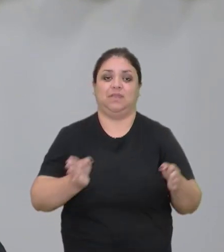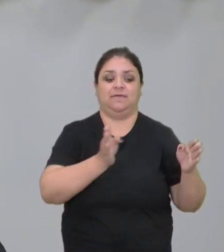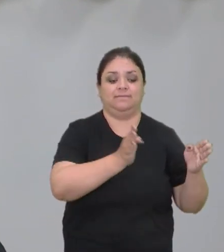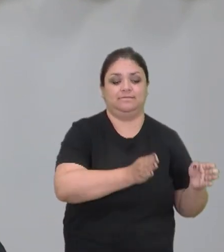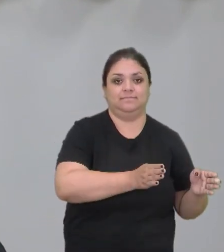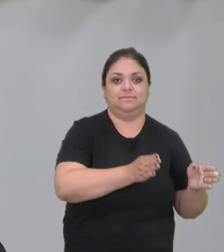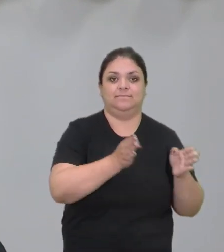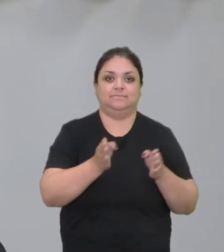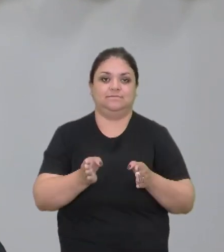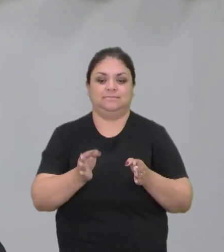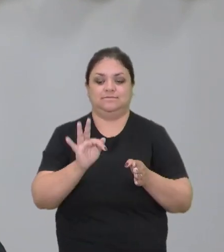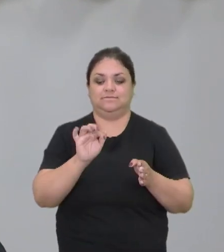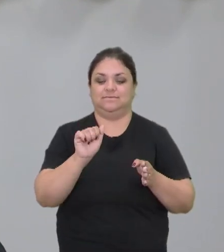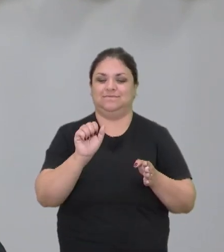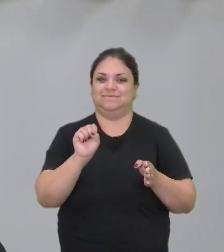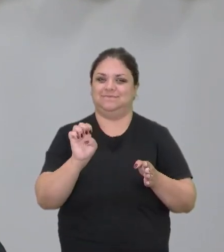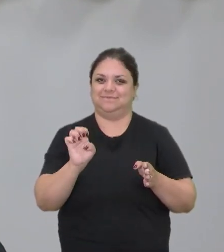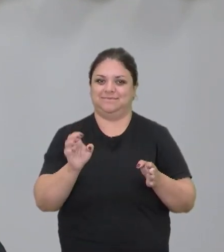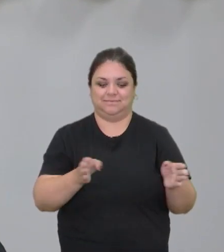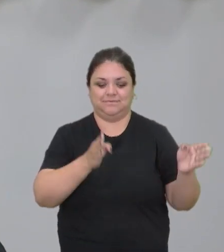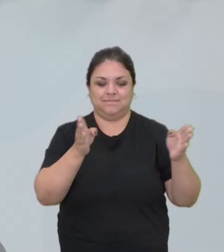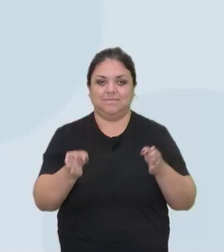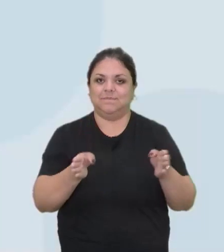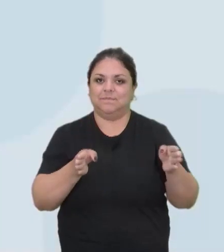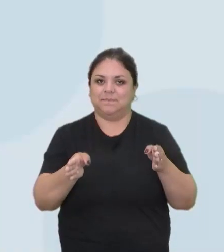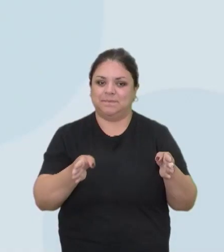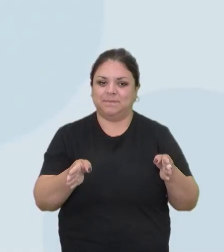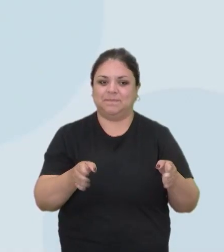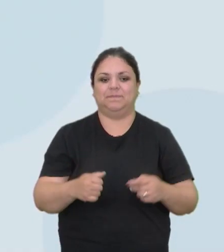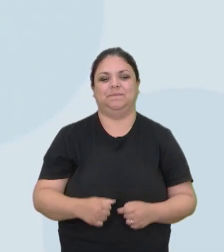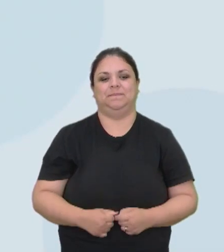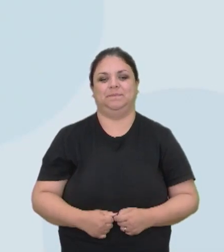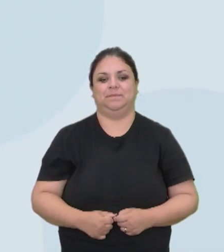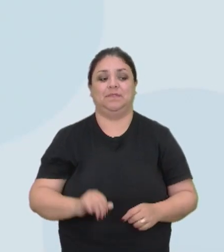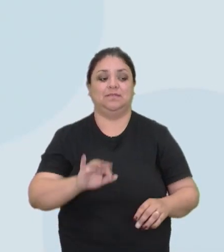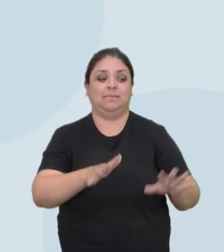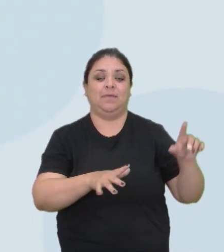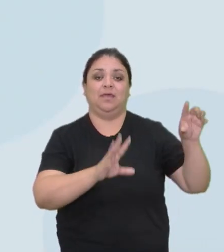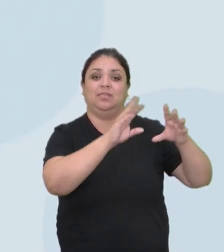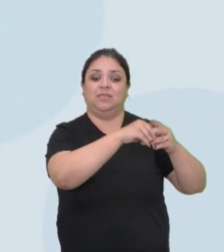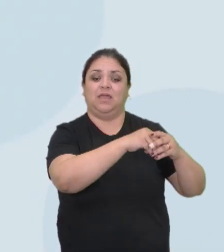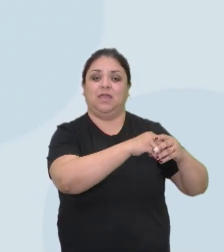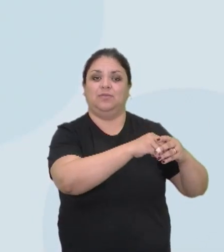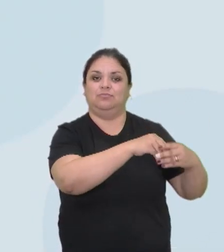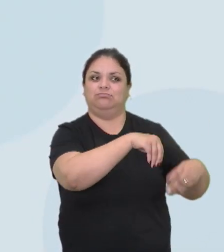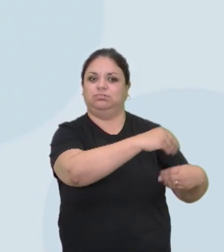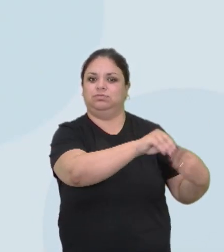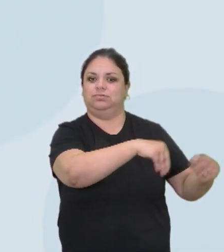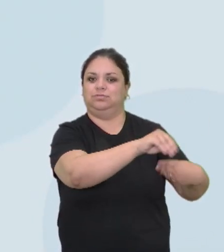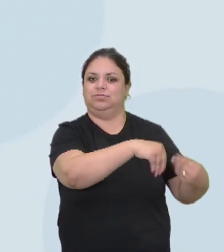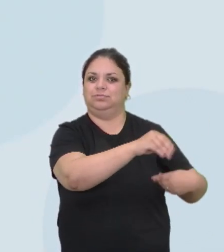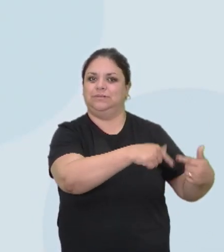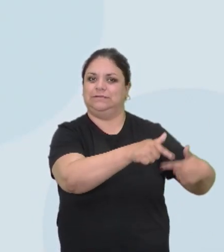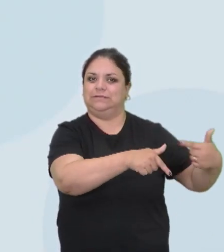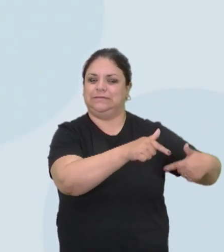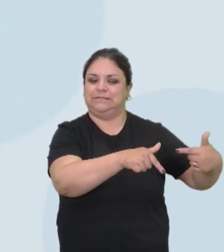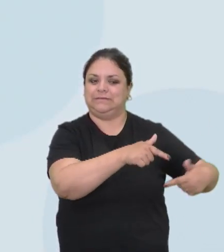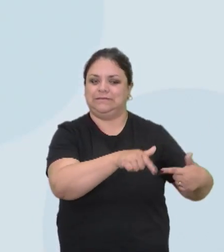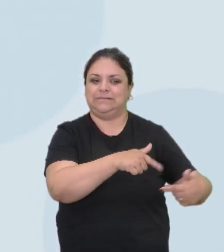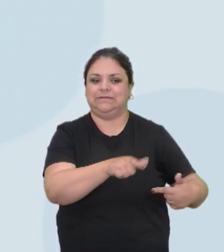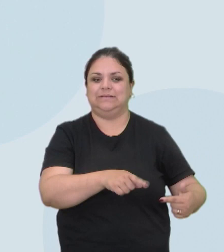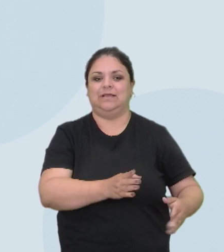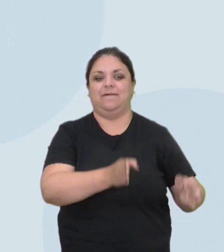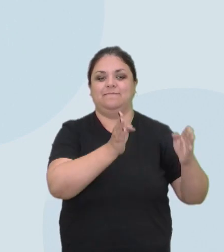sabe que a compostagem em si ela é determinada pela atividade metabólica dos micro-organismos. E aí a gente entra na